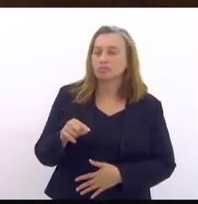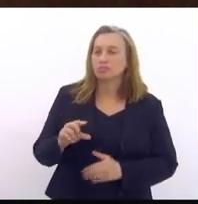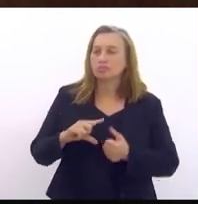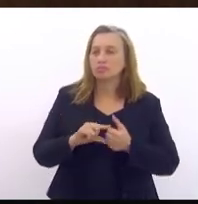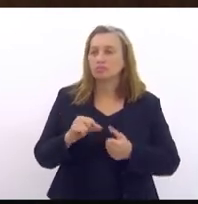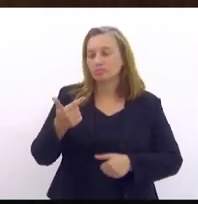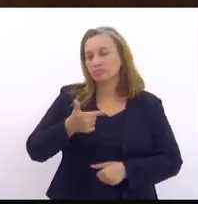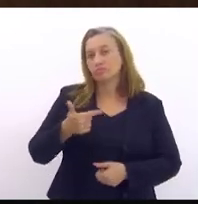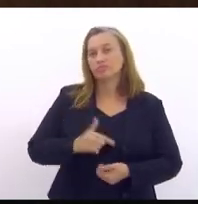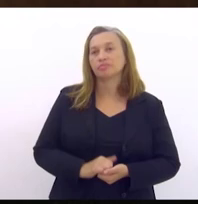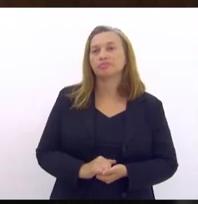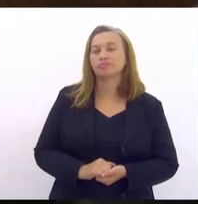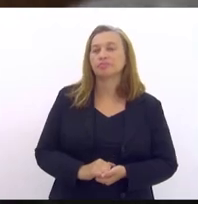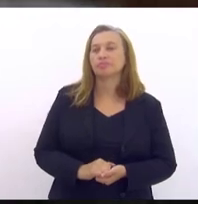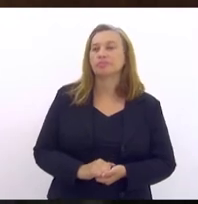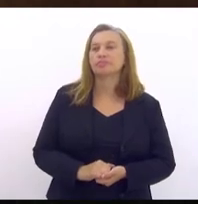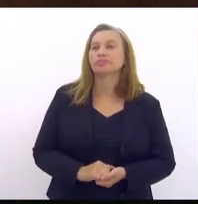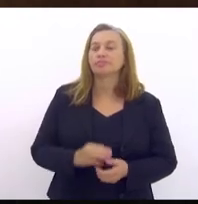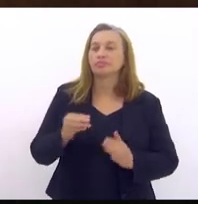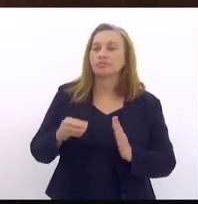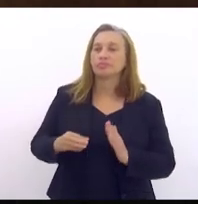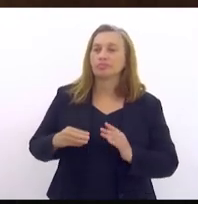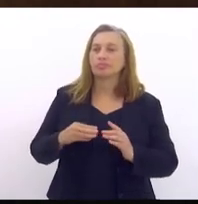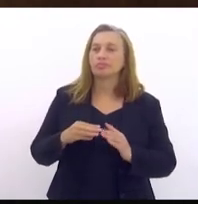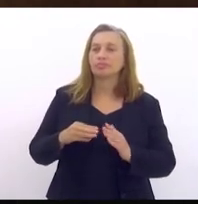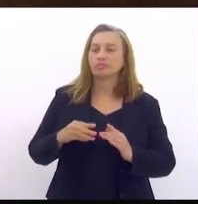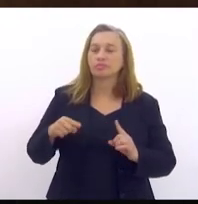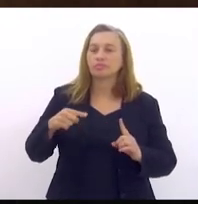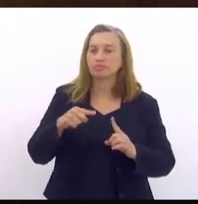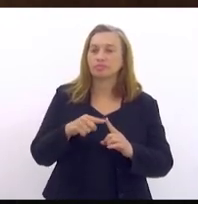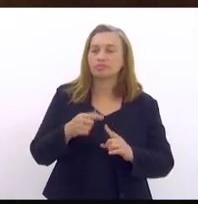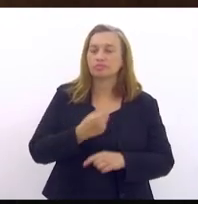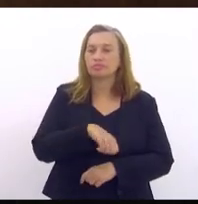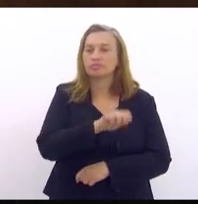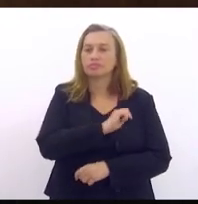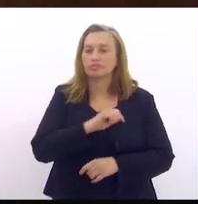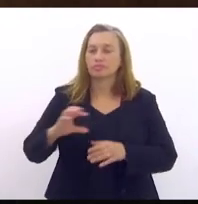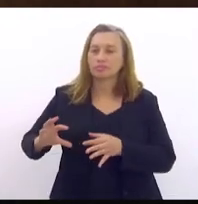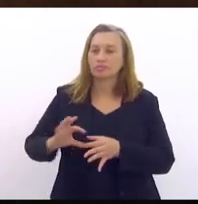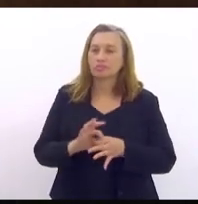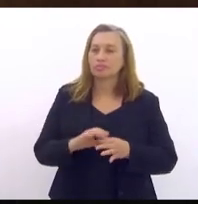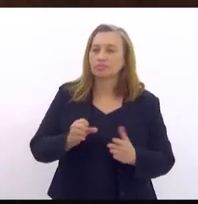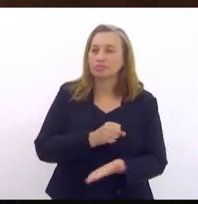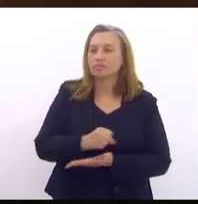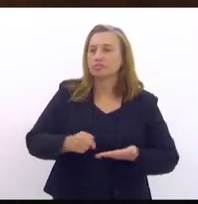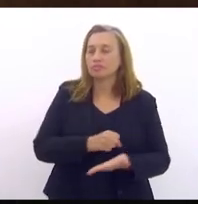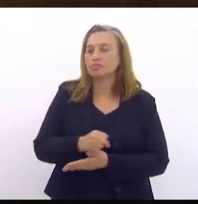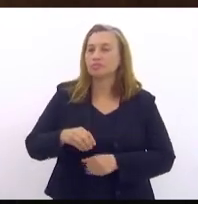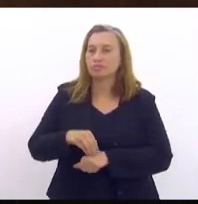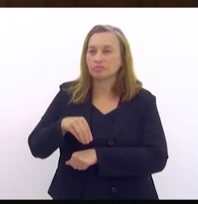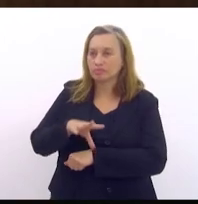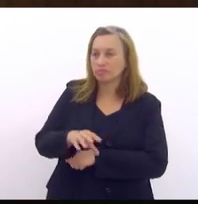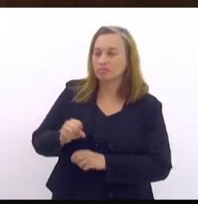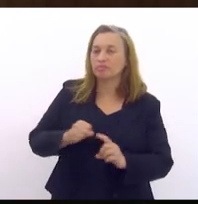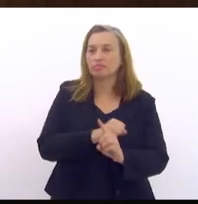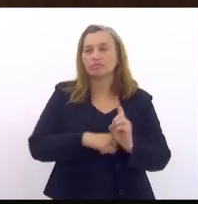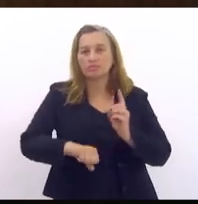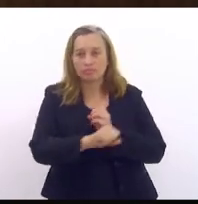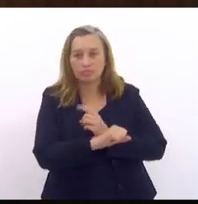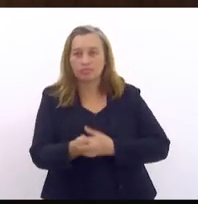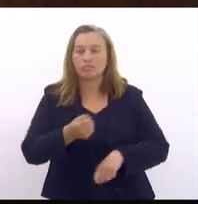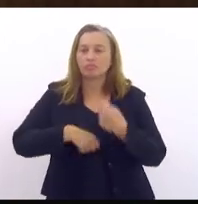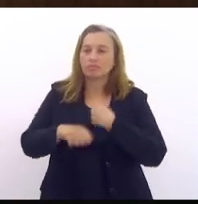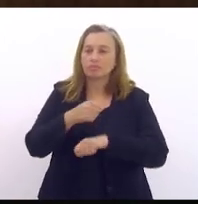artigo 2º, que diz que as metas fiscais orçamentárias serão fixadas com base em indicadores sociais,